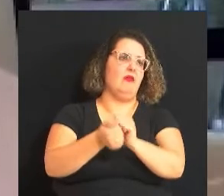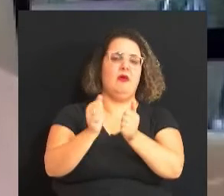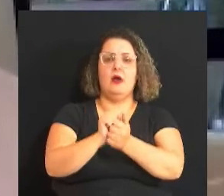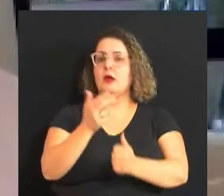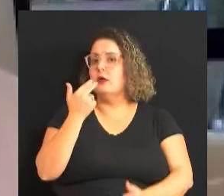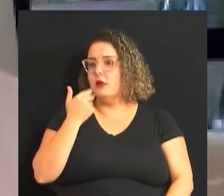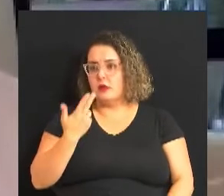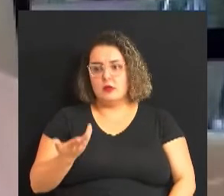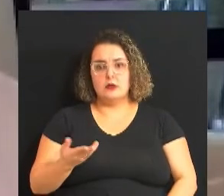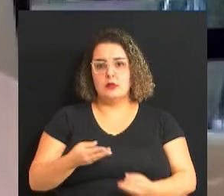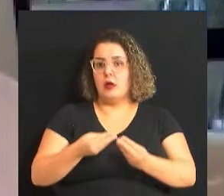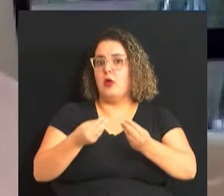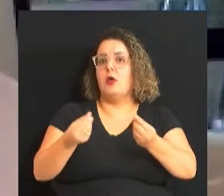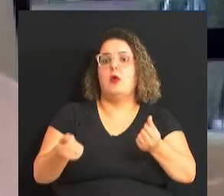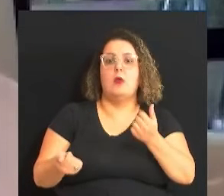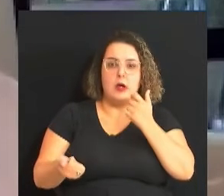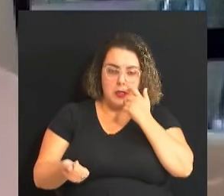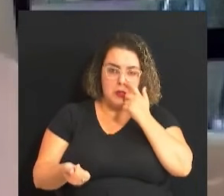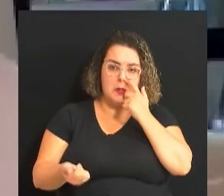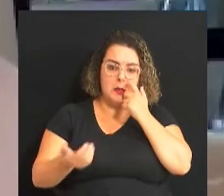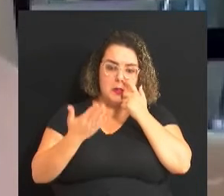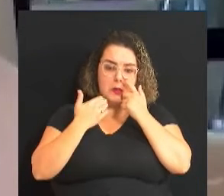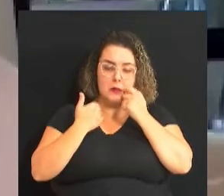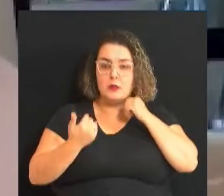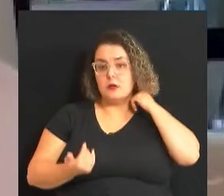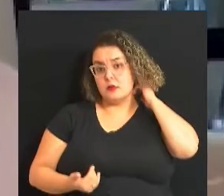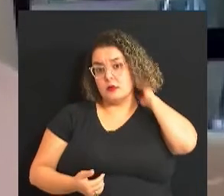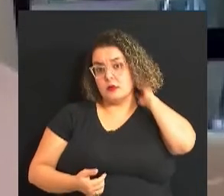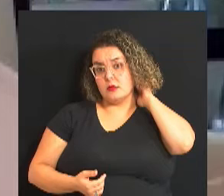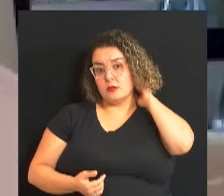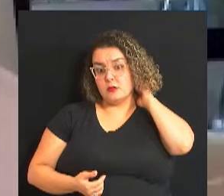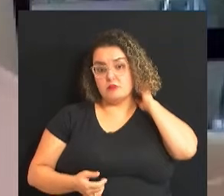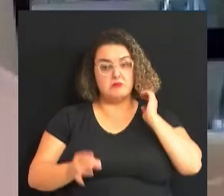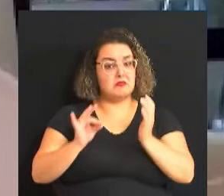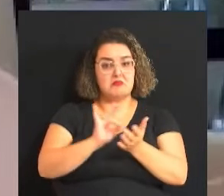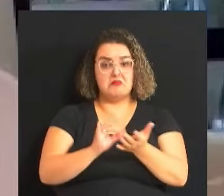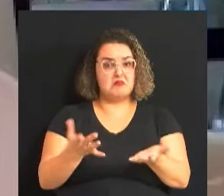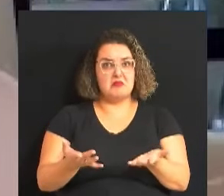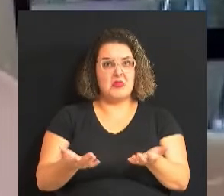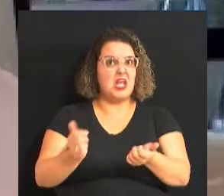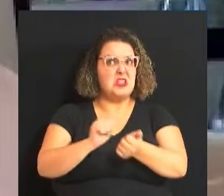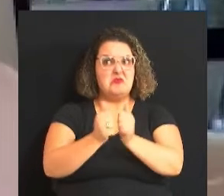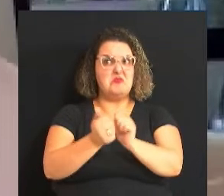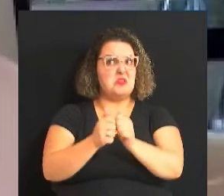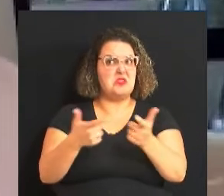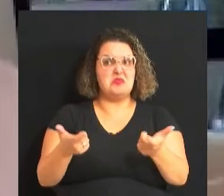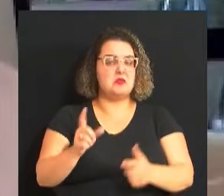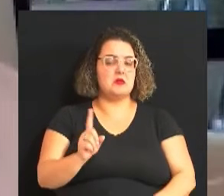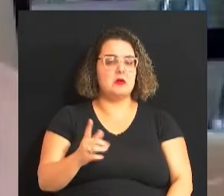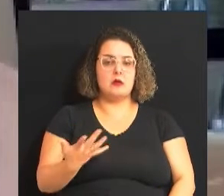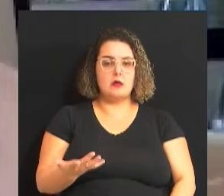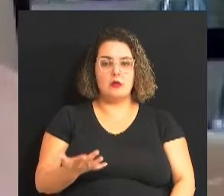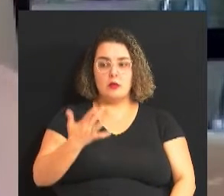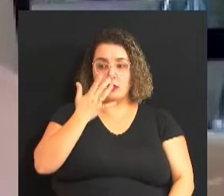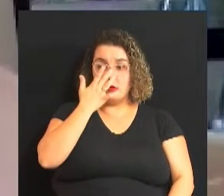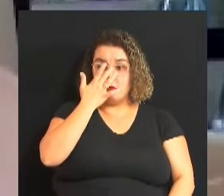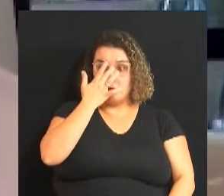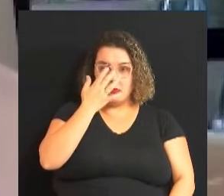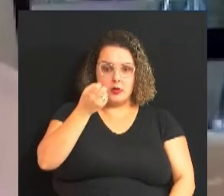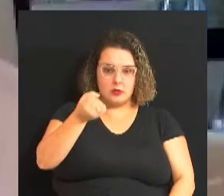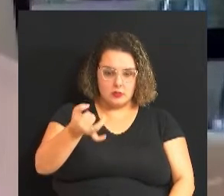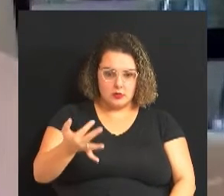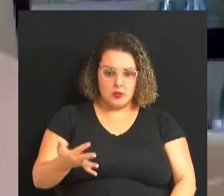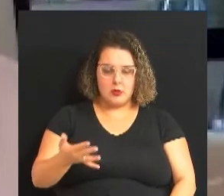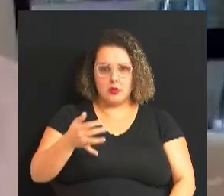na qualidade daquilo que você come. E, na verdade, você não tem que fazer tantas adaptações assim. Você vai orientar, por exemplo, a